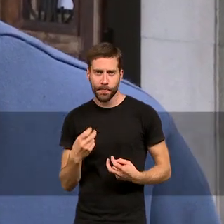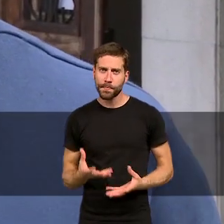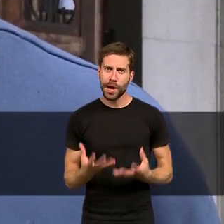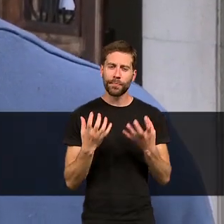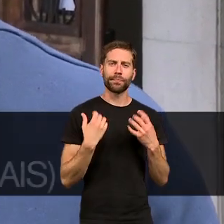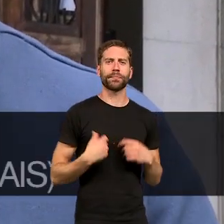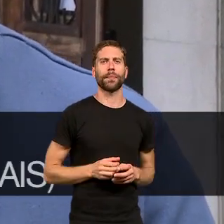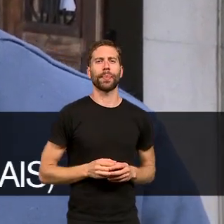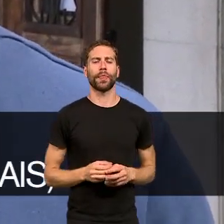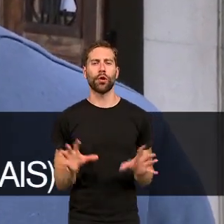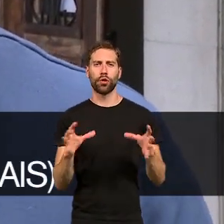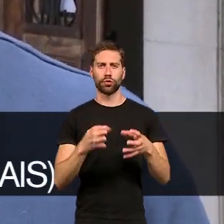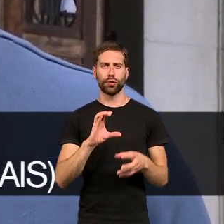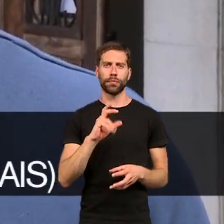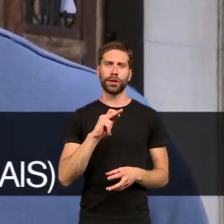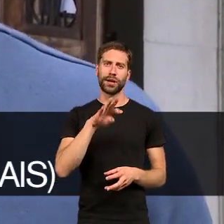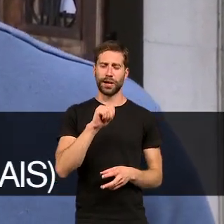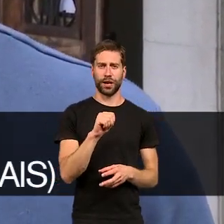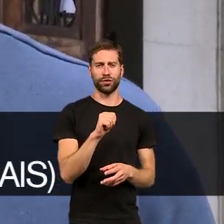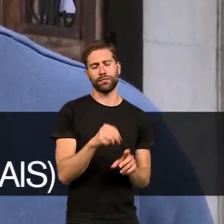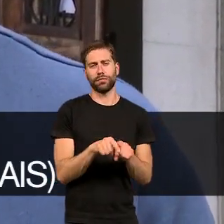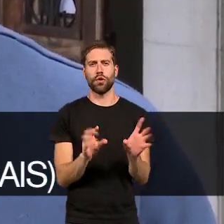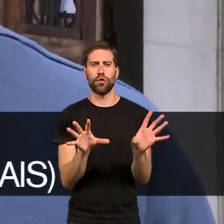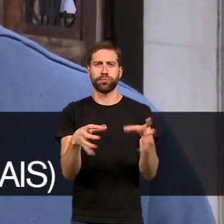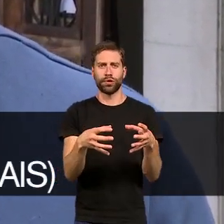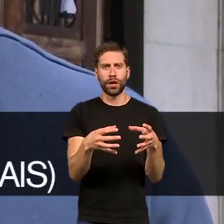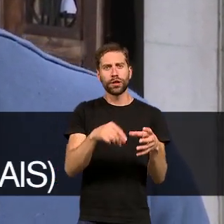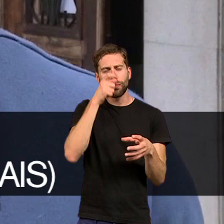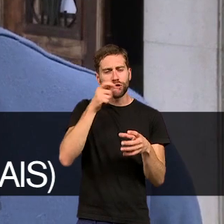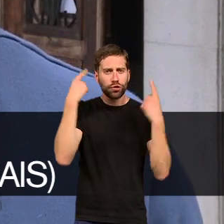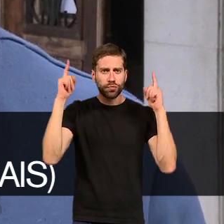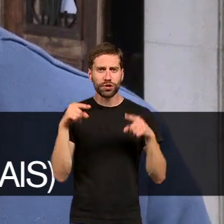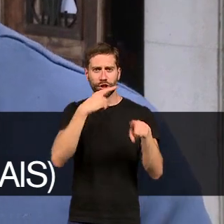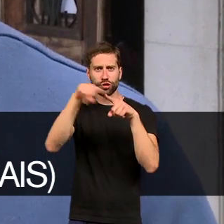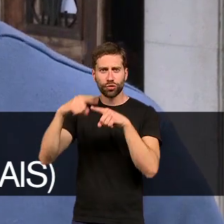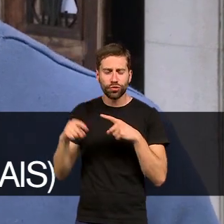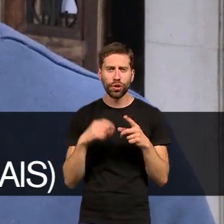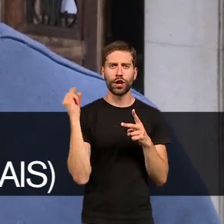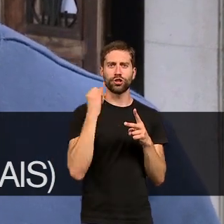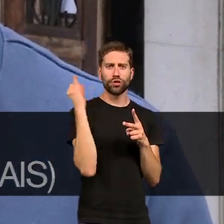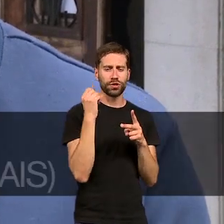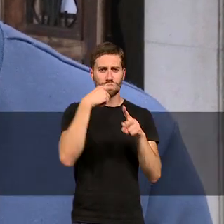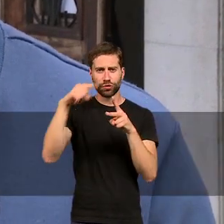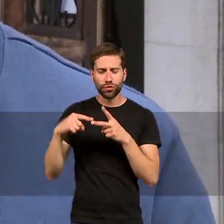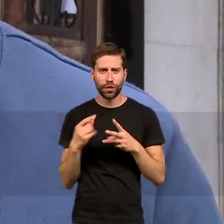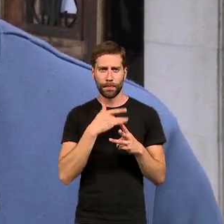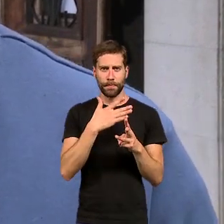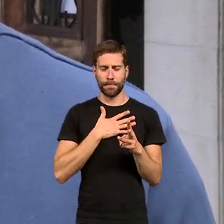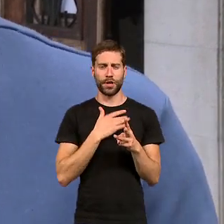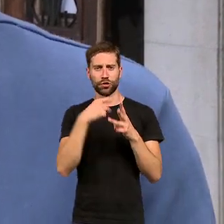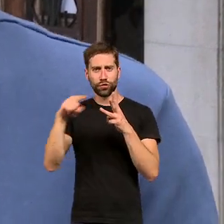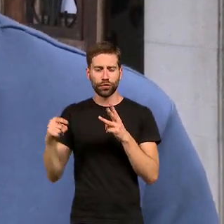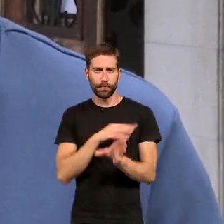O Coletivo CAIS é uma figura informal que reúne uma série de músicos, instituições e empresas